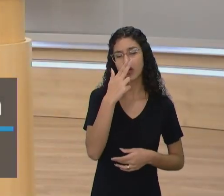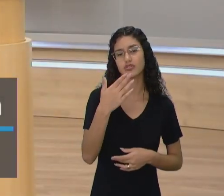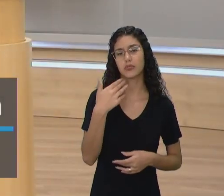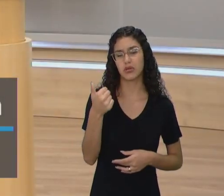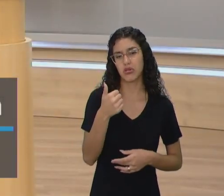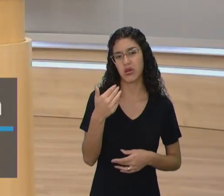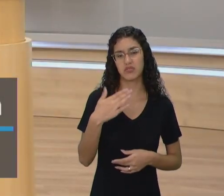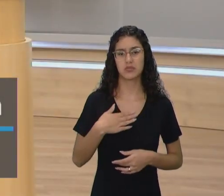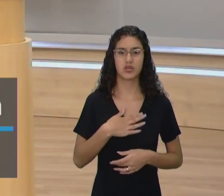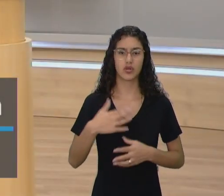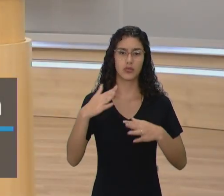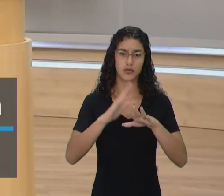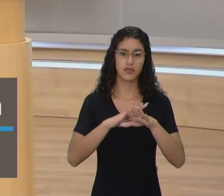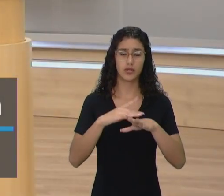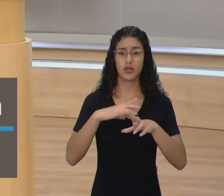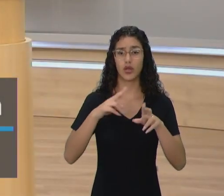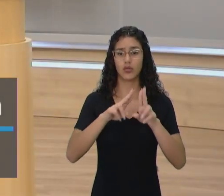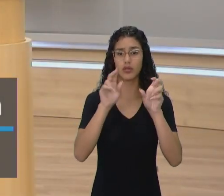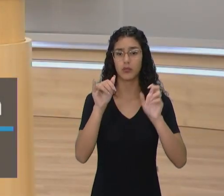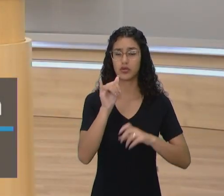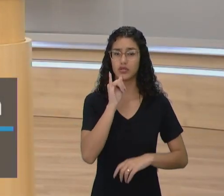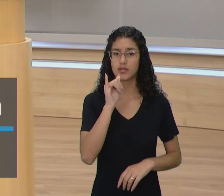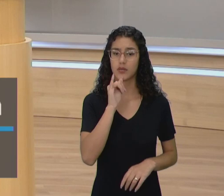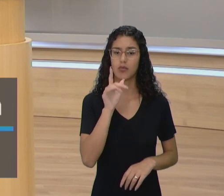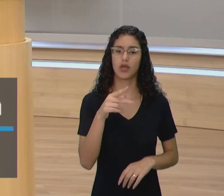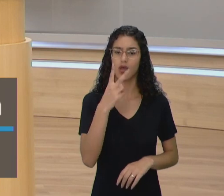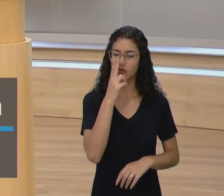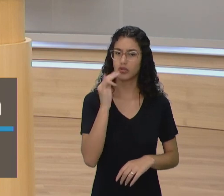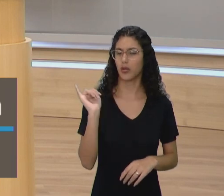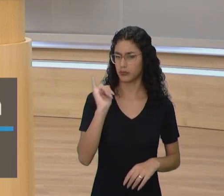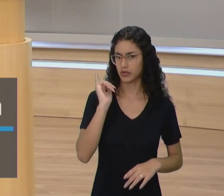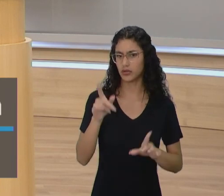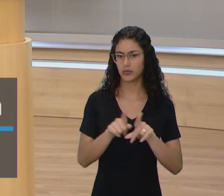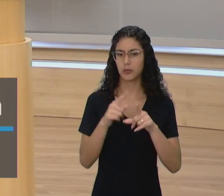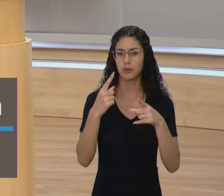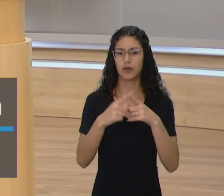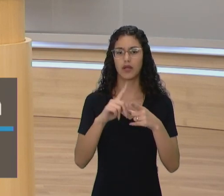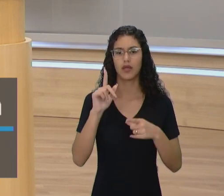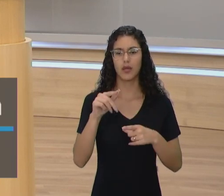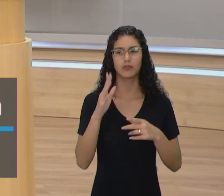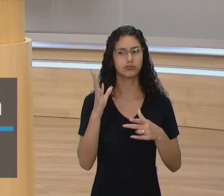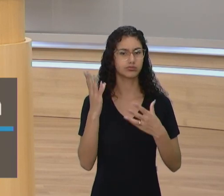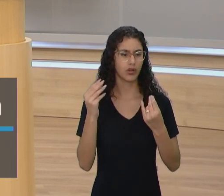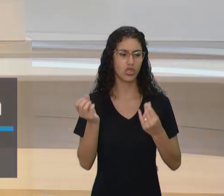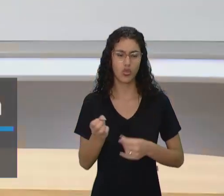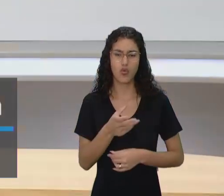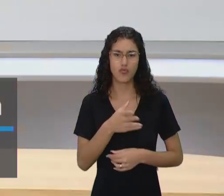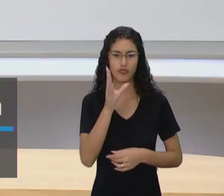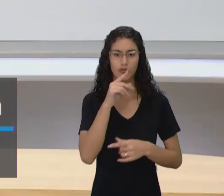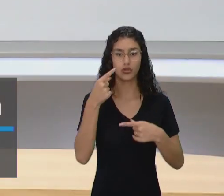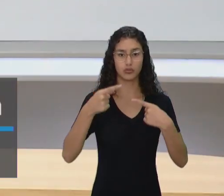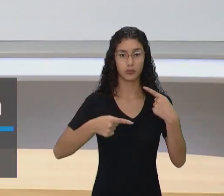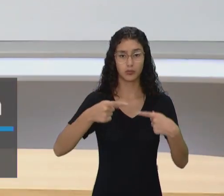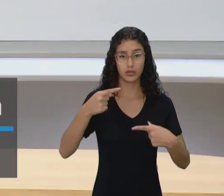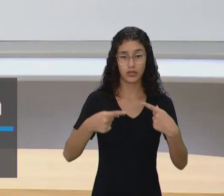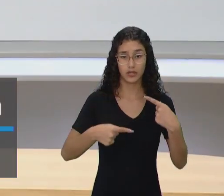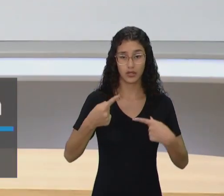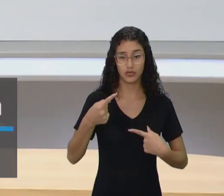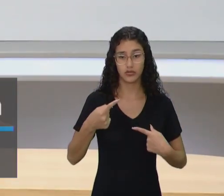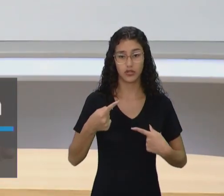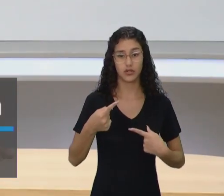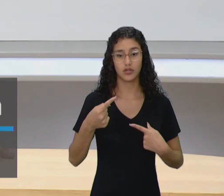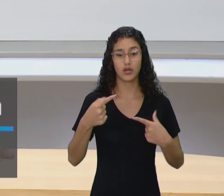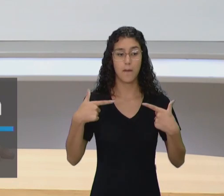for mais agradável para você trabalhar. Eu trouxe um tema de exemplo que eu acho que é super pertinente, porque é um tema super atual. Falar de política, falar